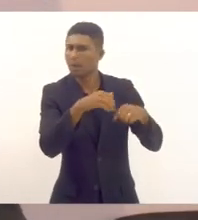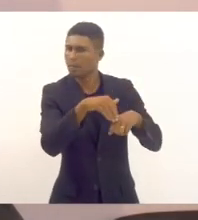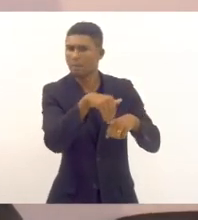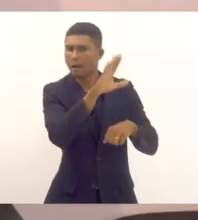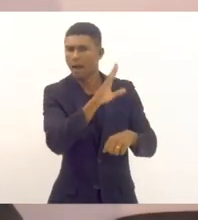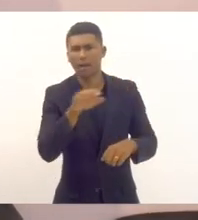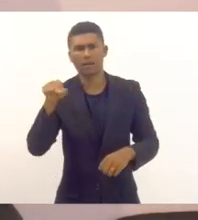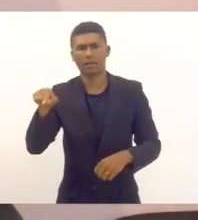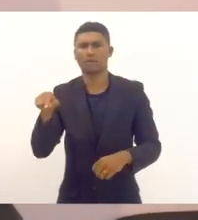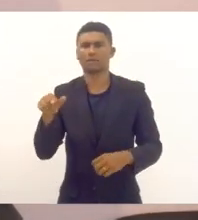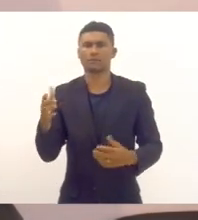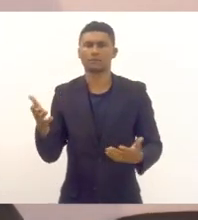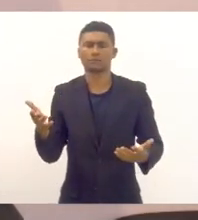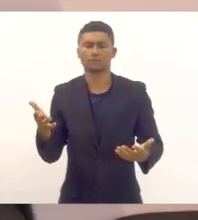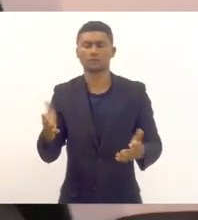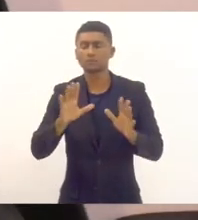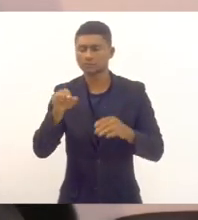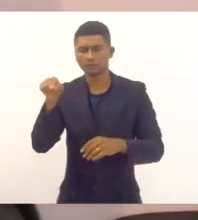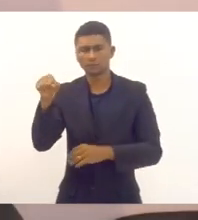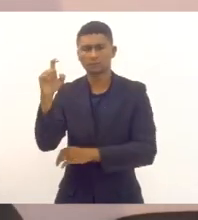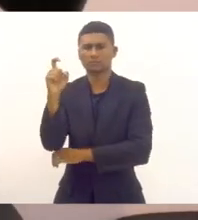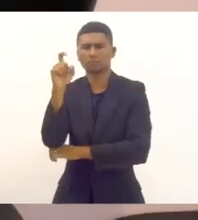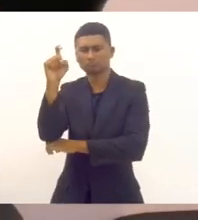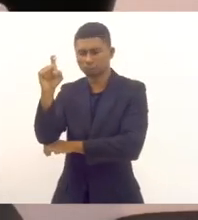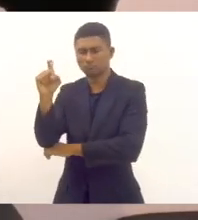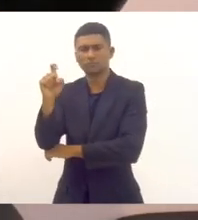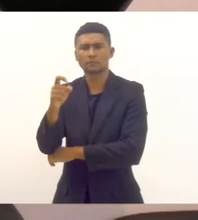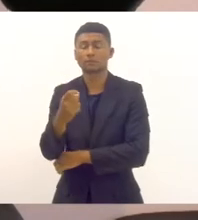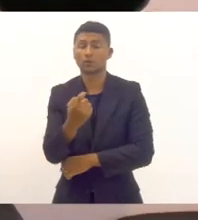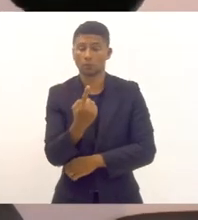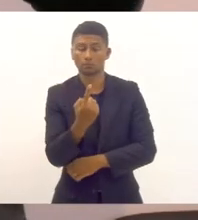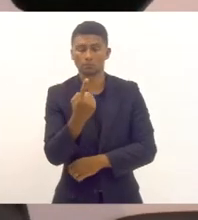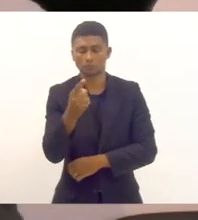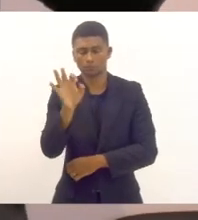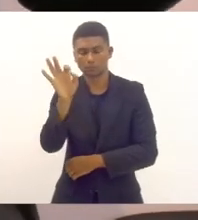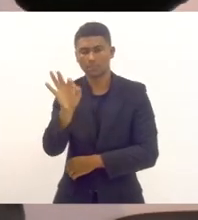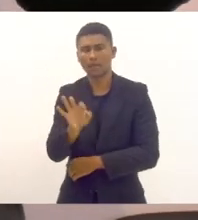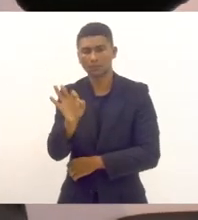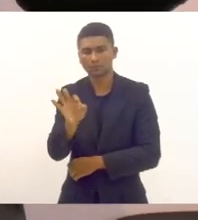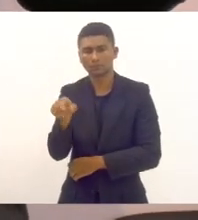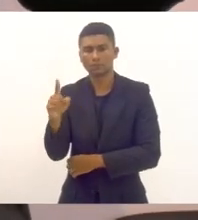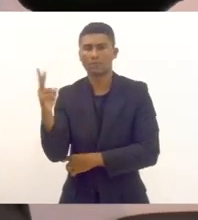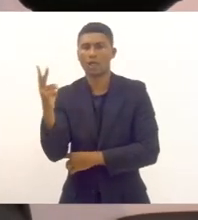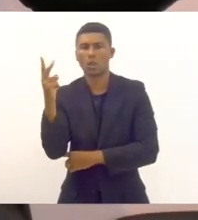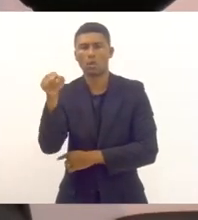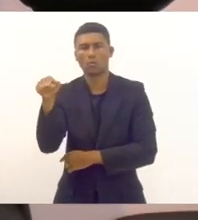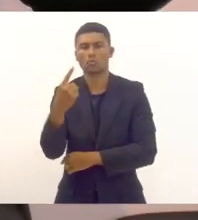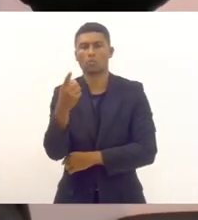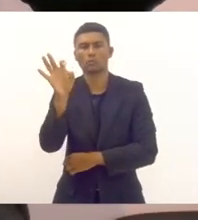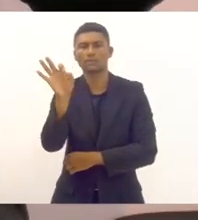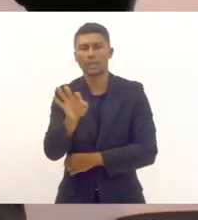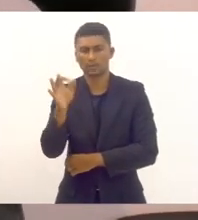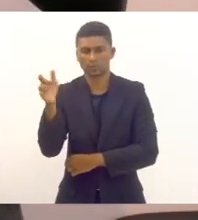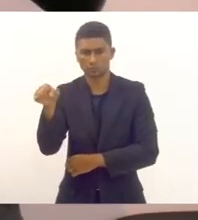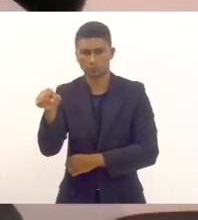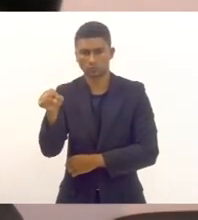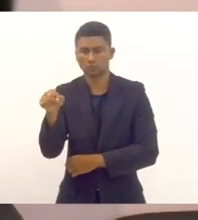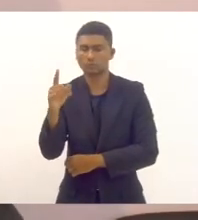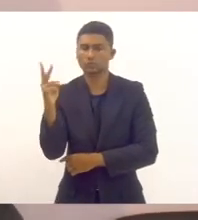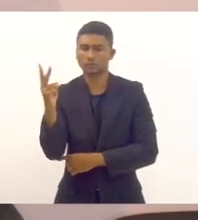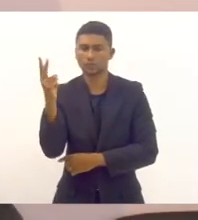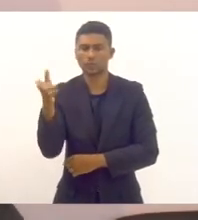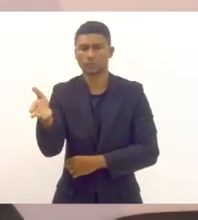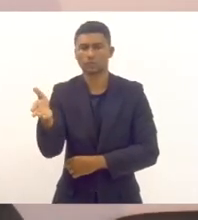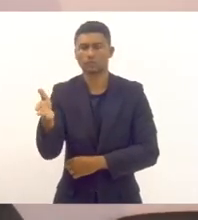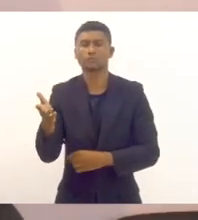que ele paga em cima do total, é 1% em cima do total do valor do equipamento. Sendo que